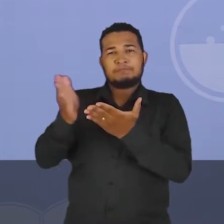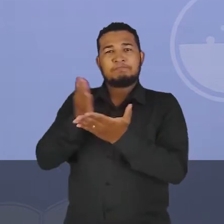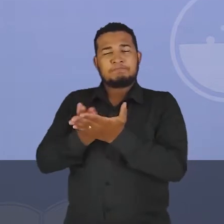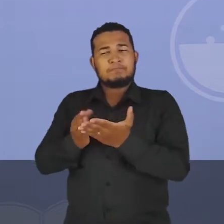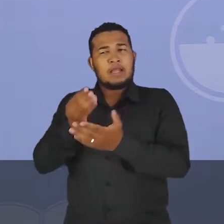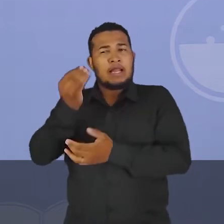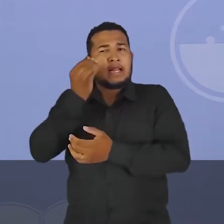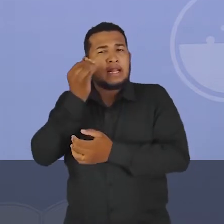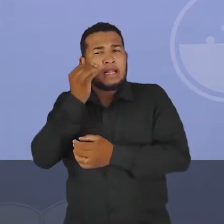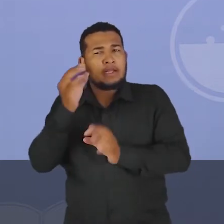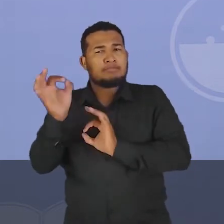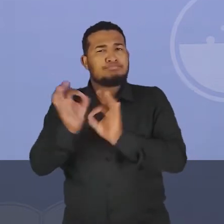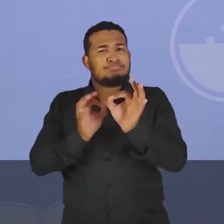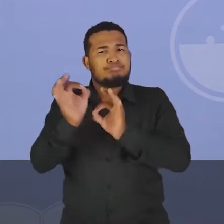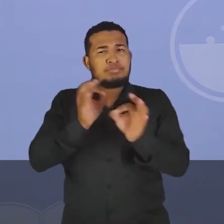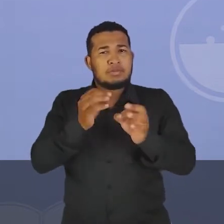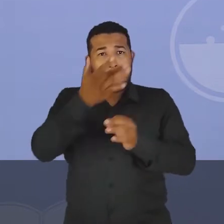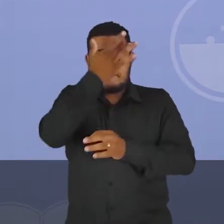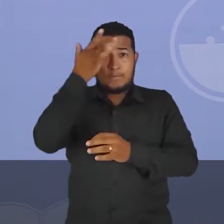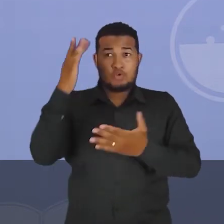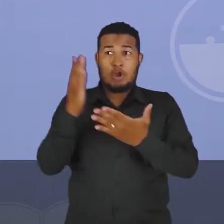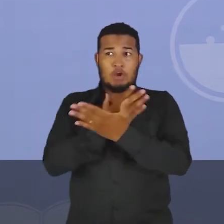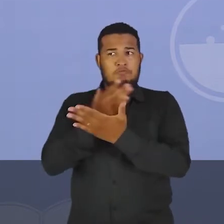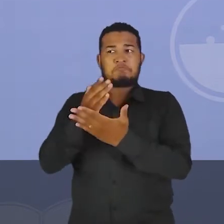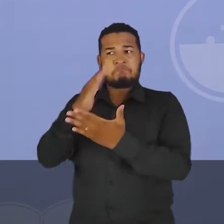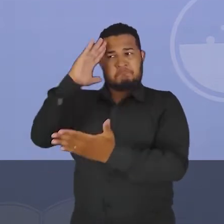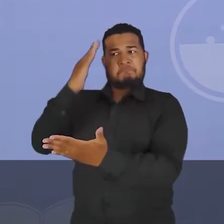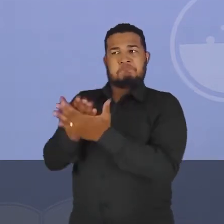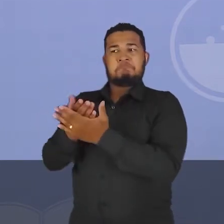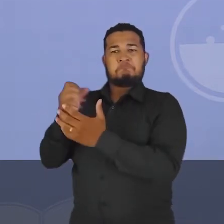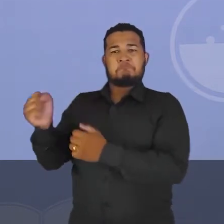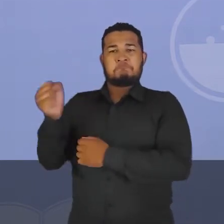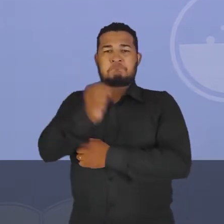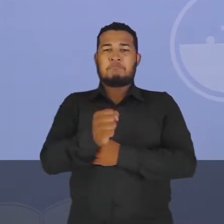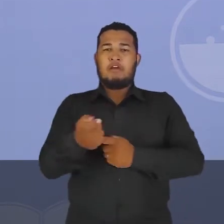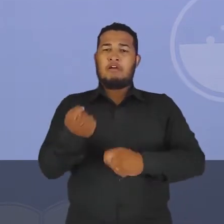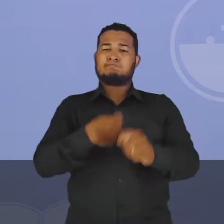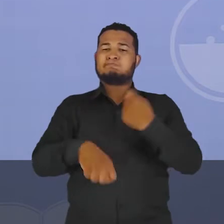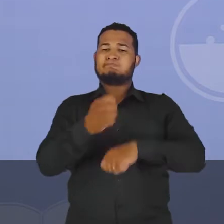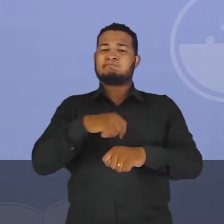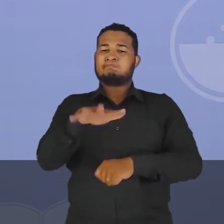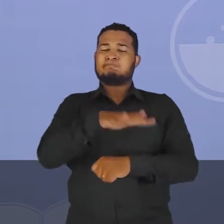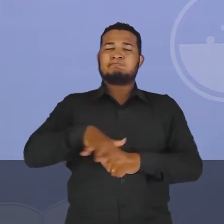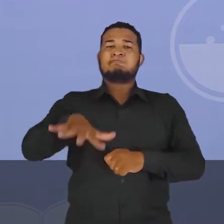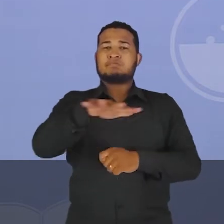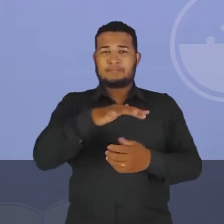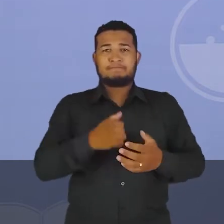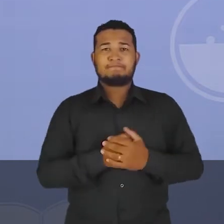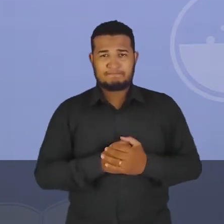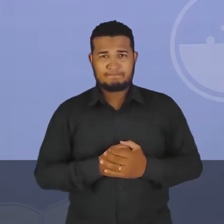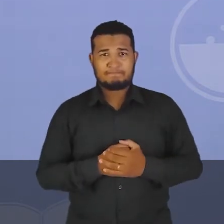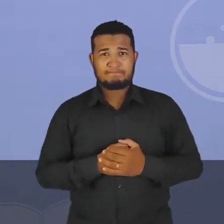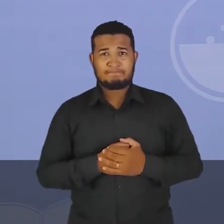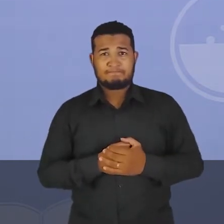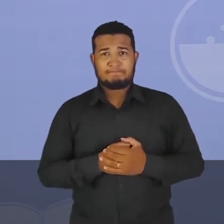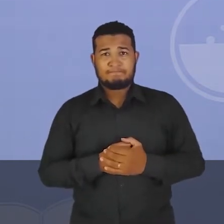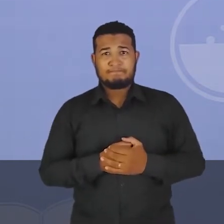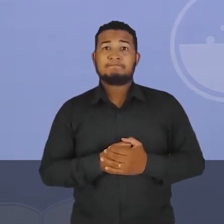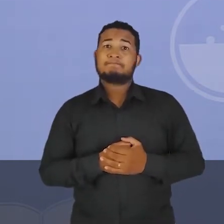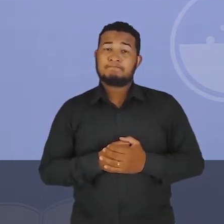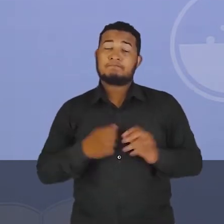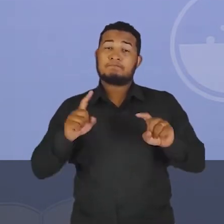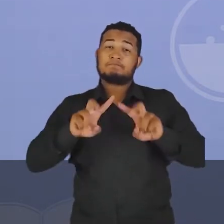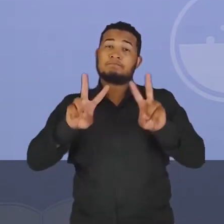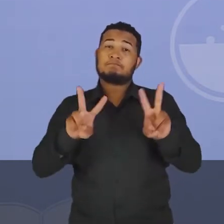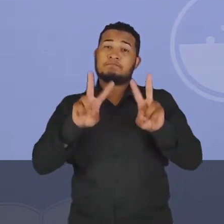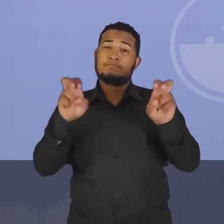tenta colocar algumas pessoas de confiança para administrar essas terras tão vastas, A questão é que